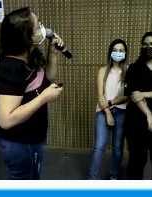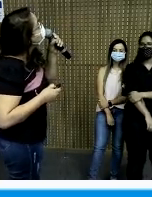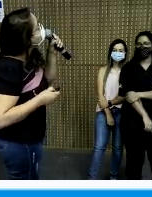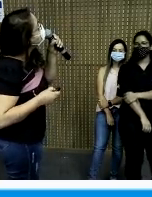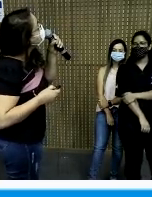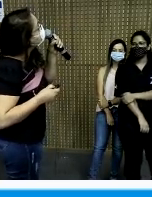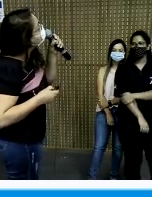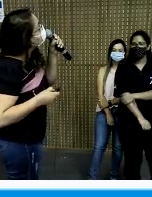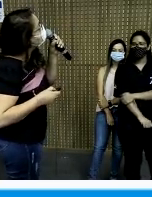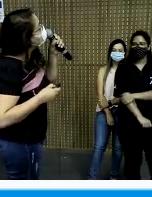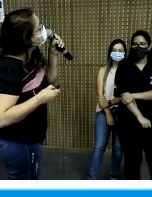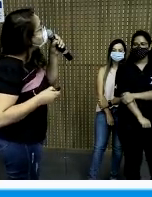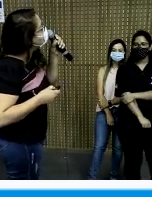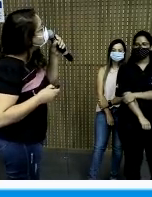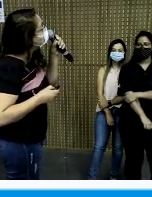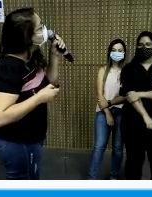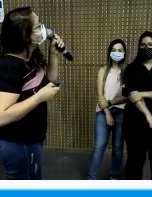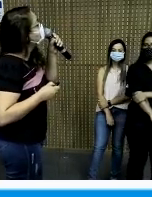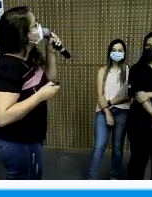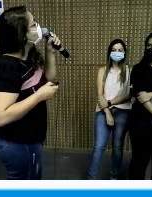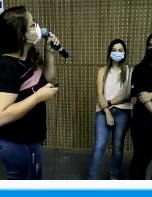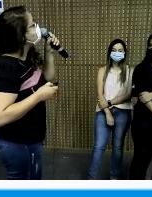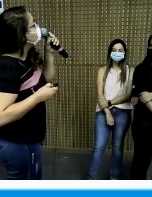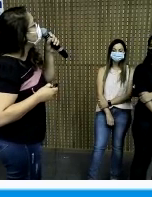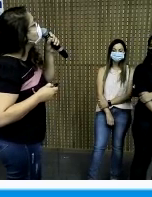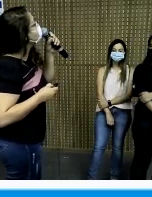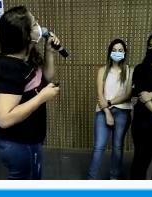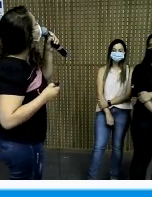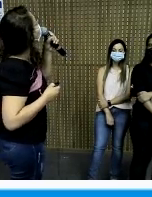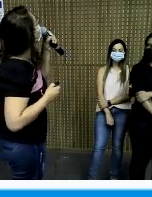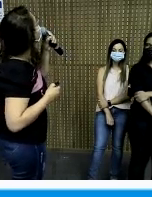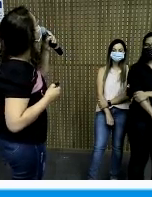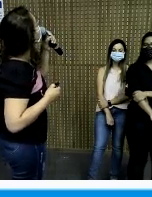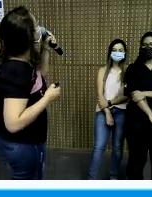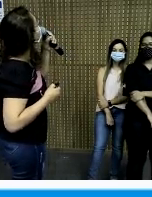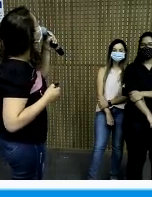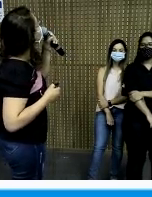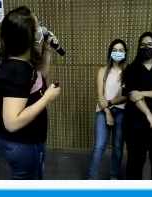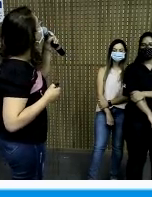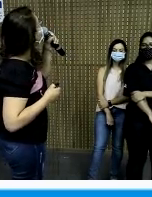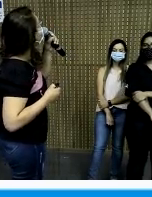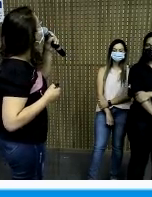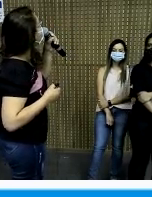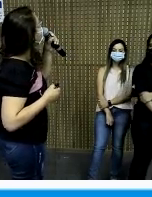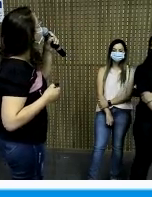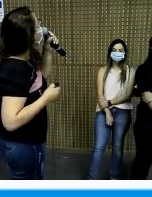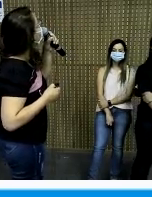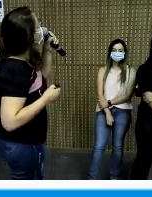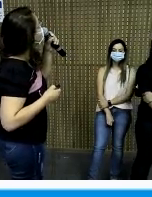Aqui o esforço, inclusive, das nossas áreas, né? Mais carentes, né? Para que essa busca